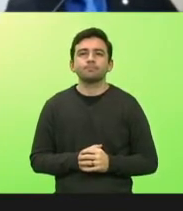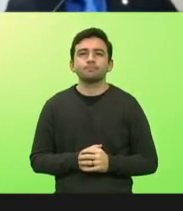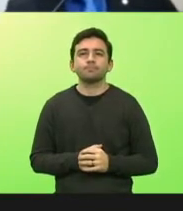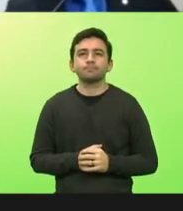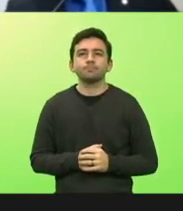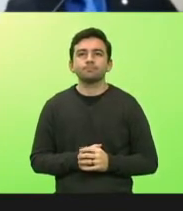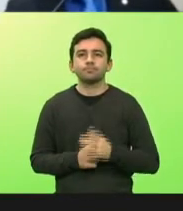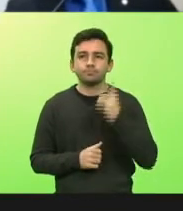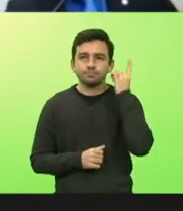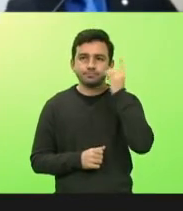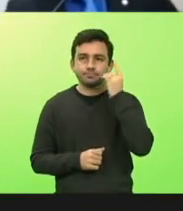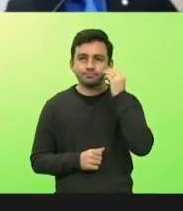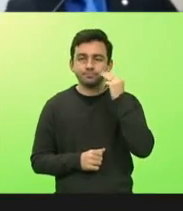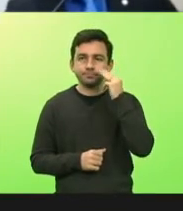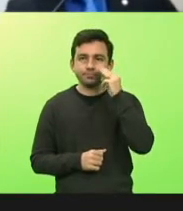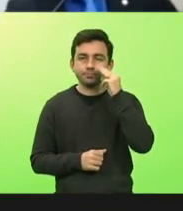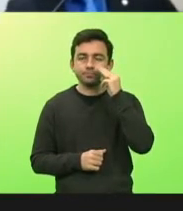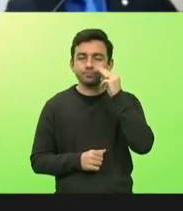Deputado Marcos Vieira.